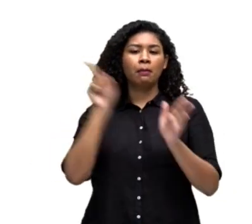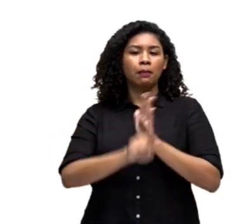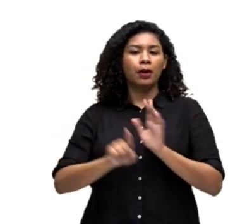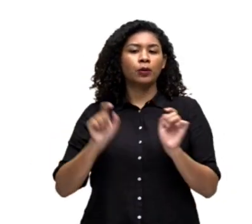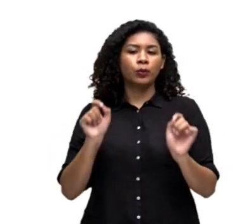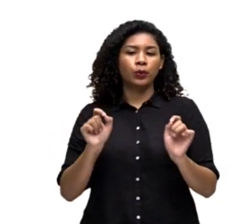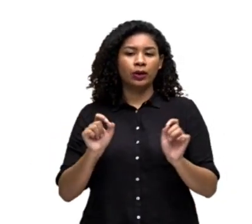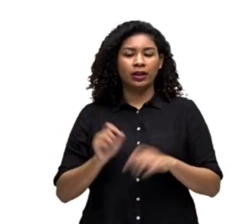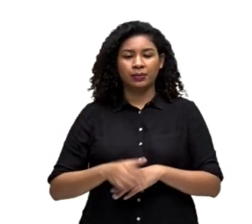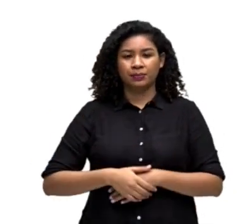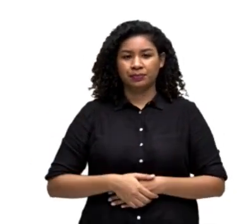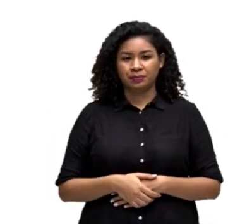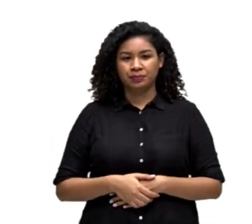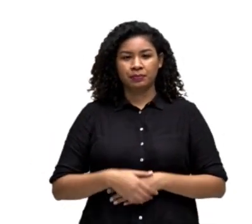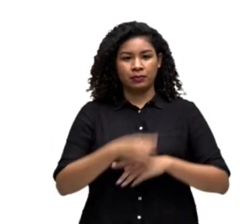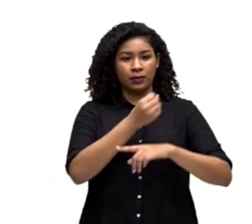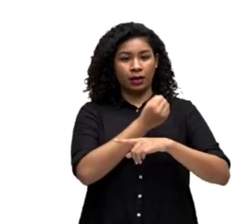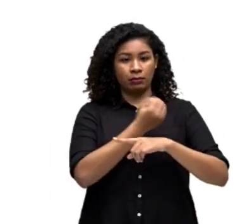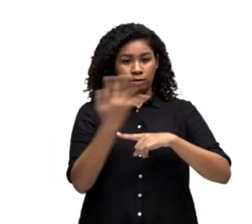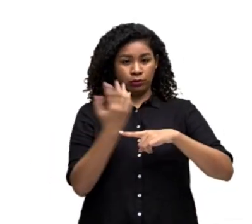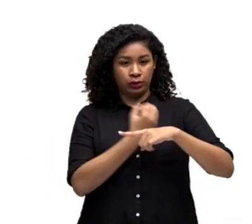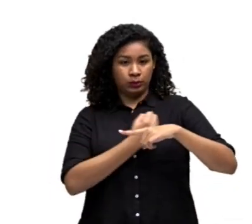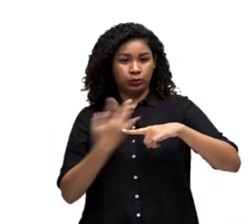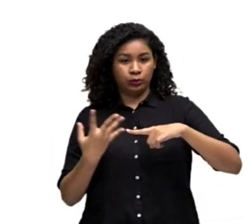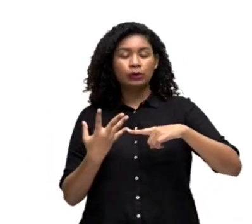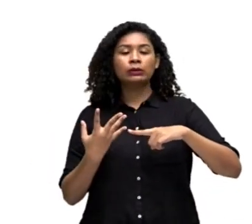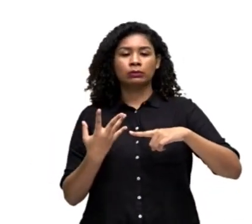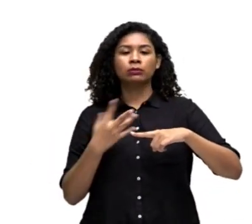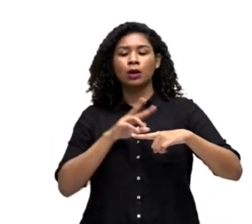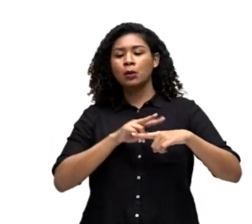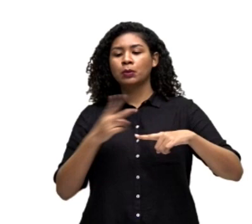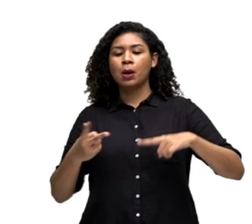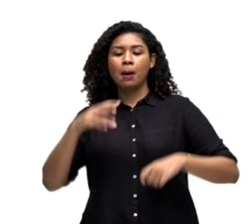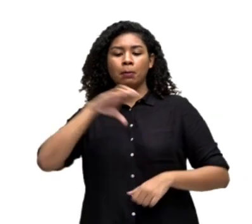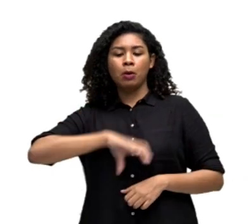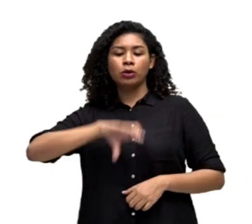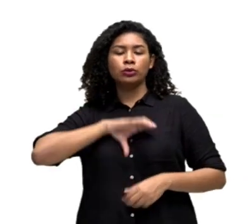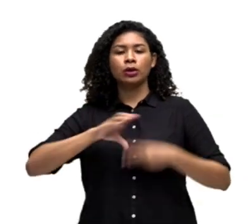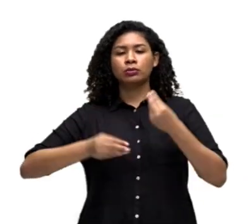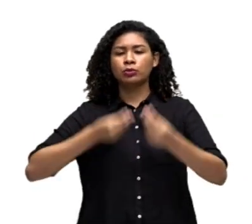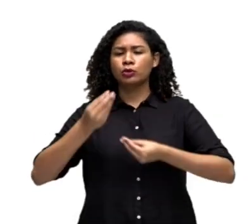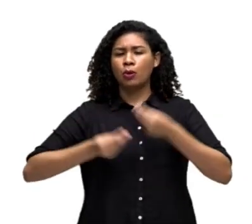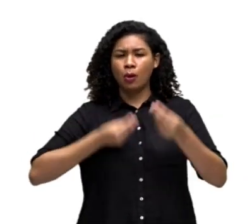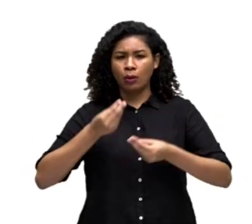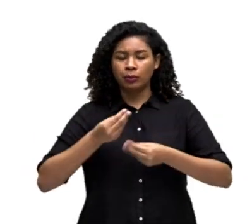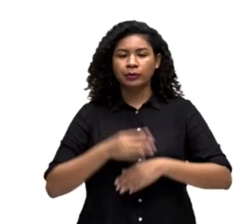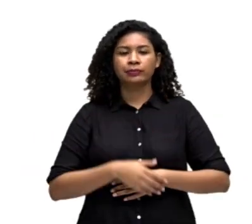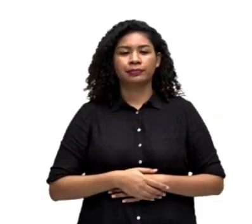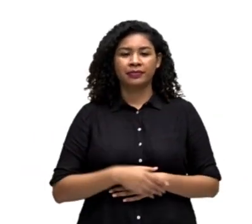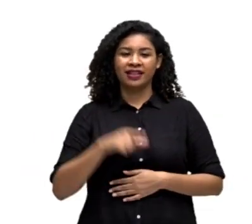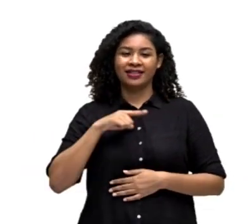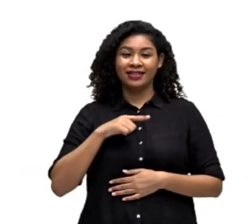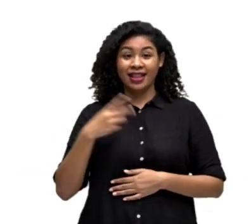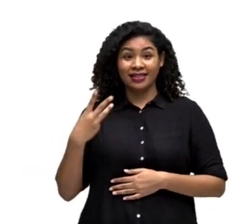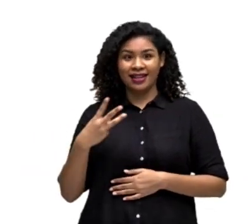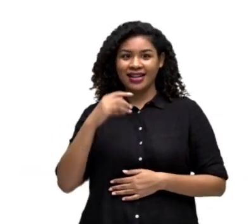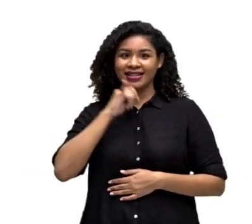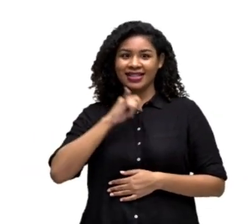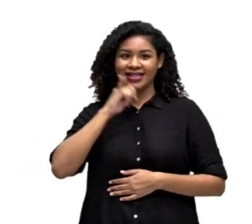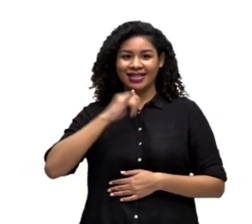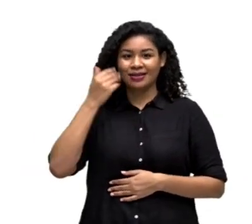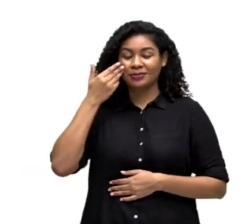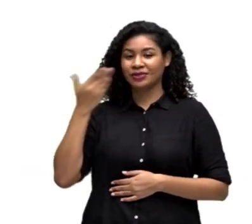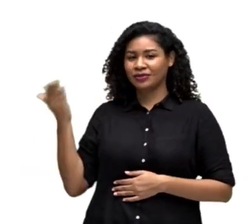pergunta. Faça a leitura das seguintes frações decimais. E aí nós temos 3 exemplos